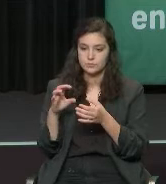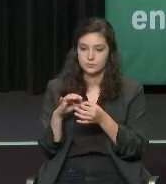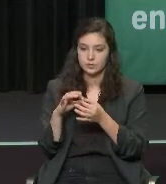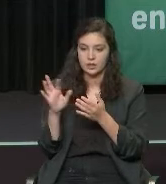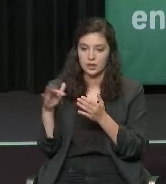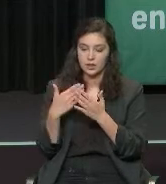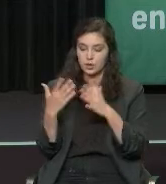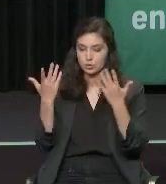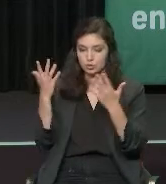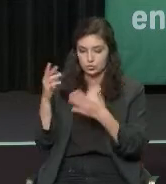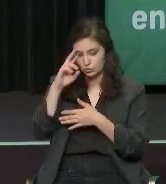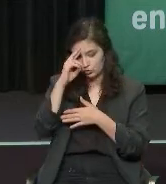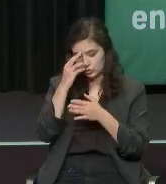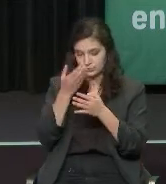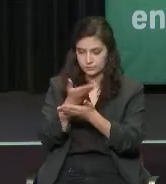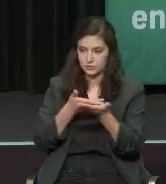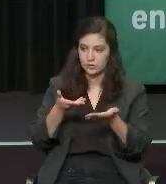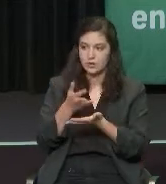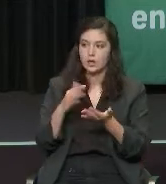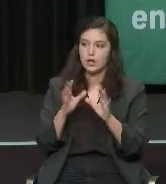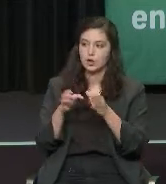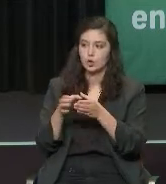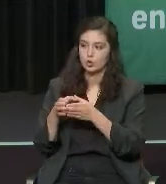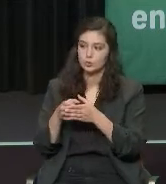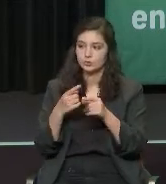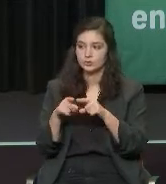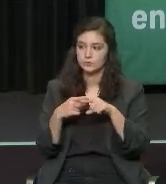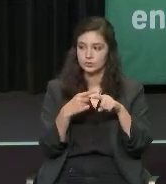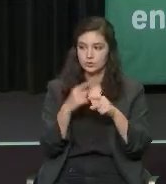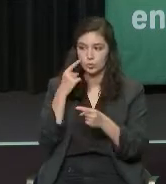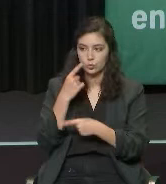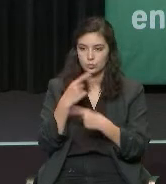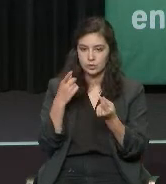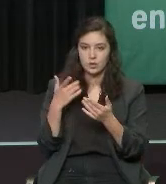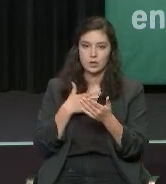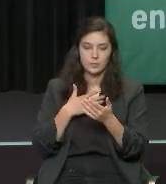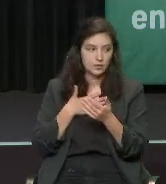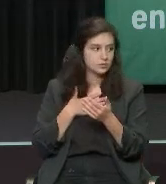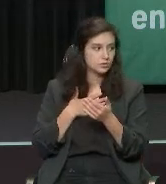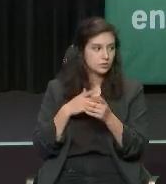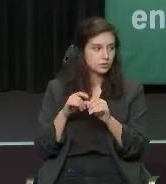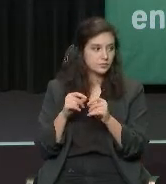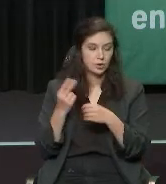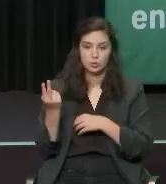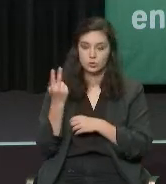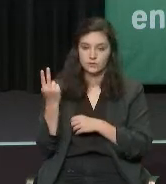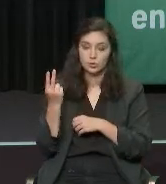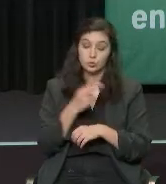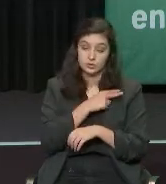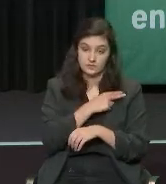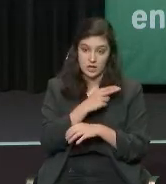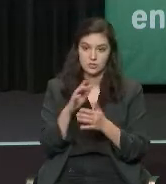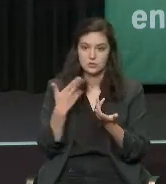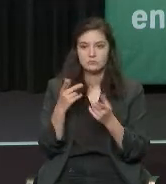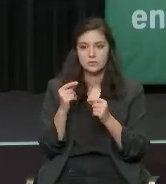uma congregação de esforços feita por várias agências públicas, empresas e as universidades, é tida maioritariamente